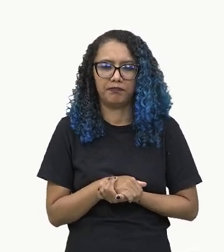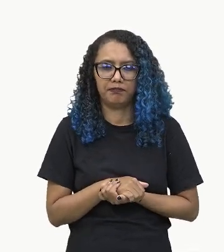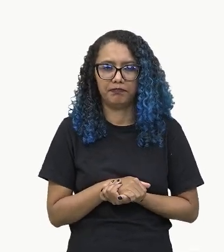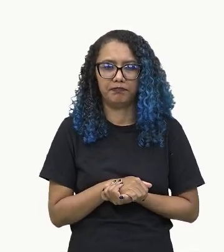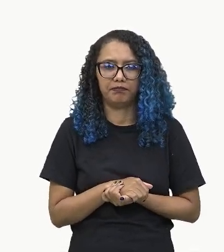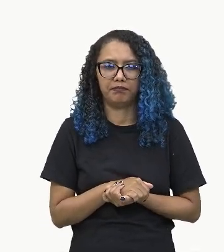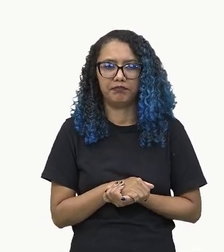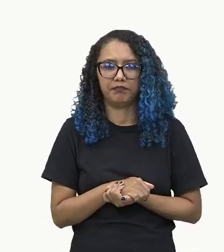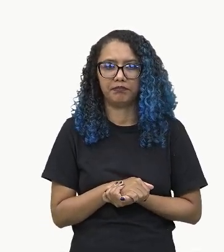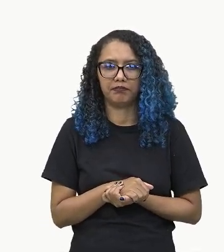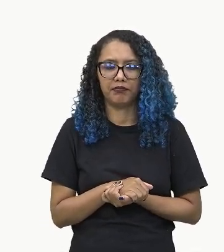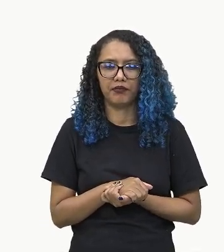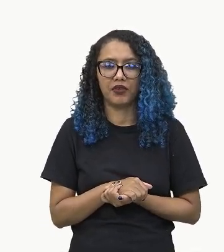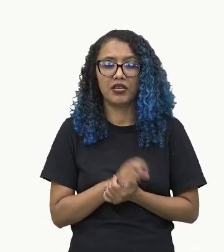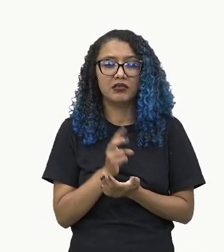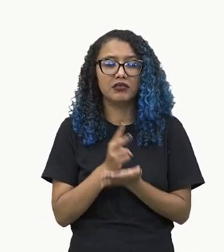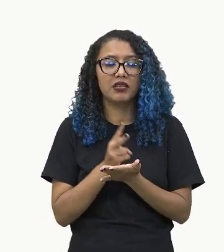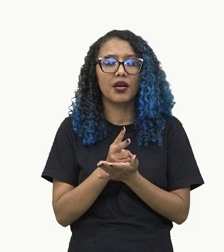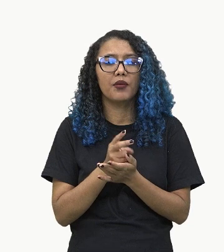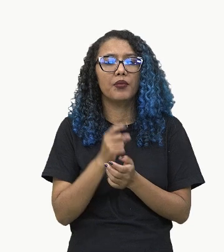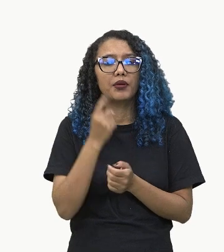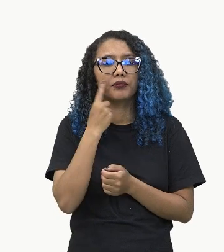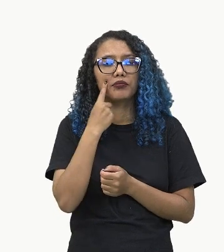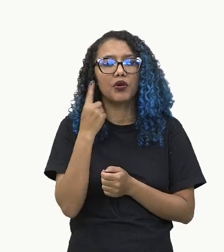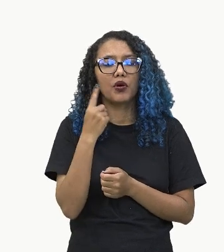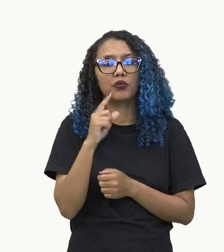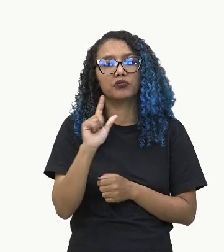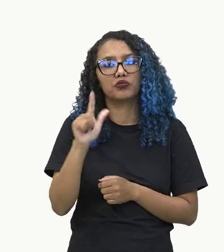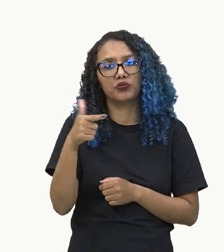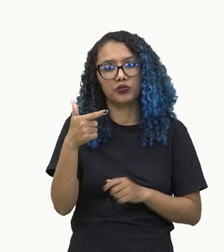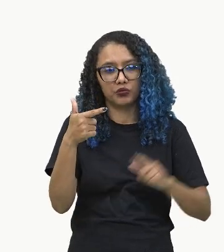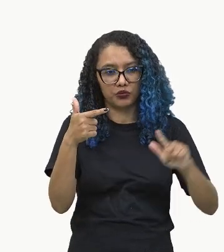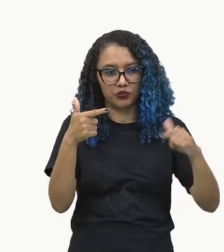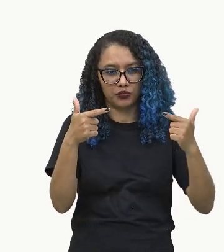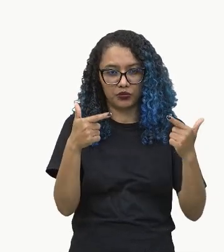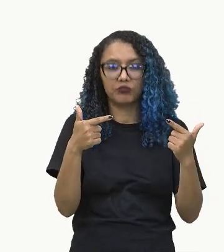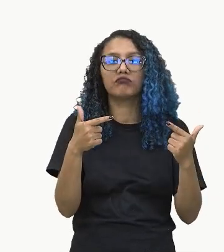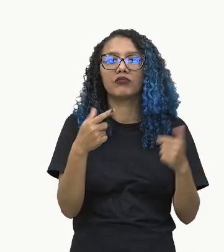ok? A gente sempre vai ter, ó, dois quadrados,